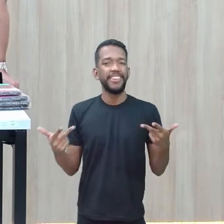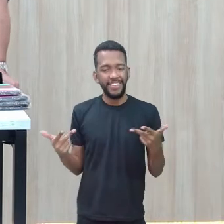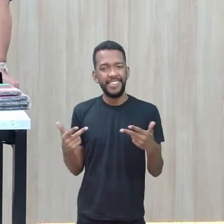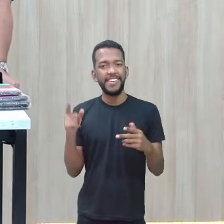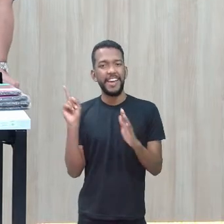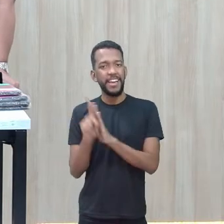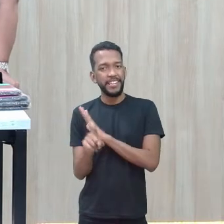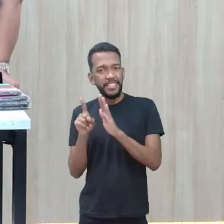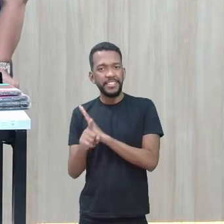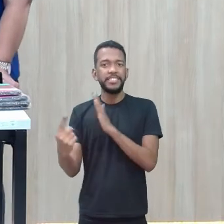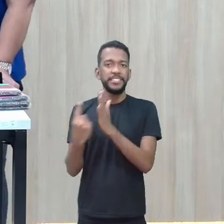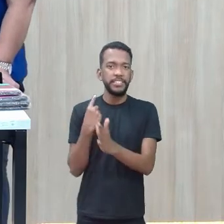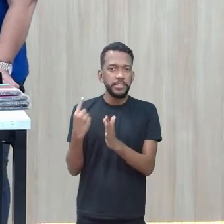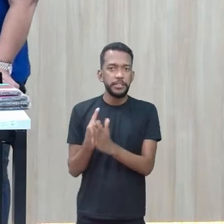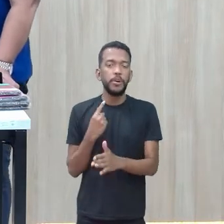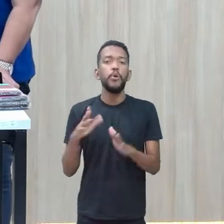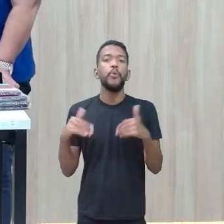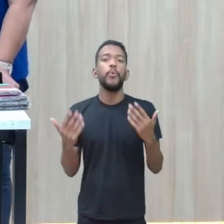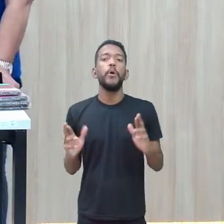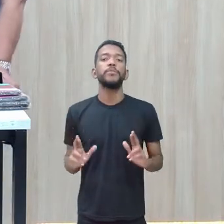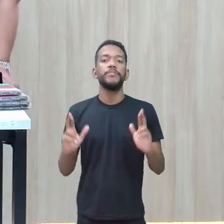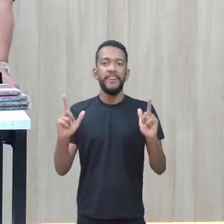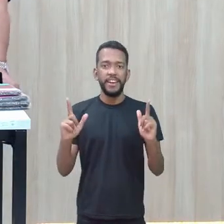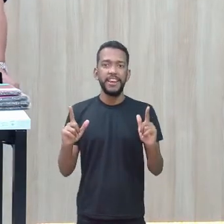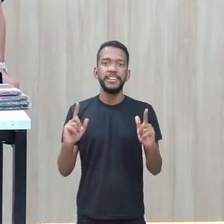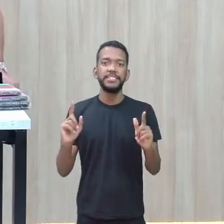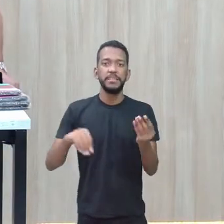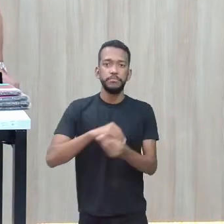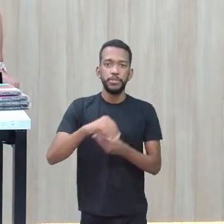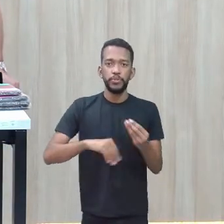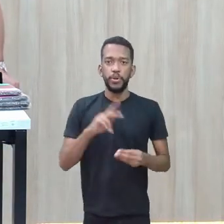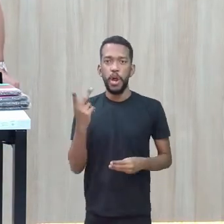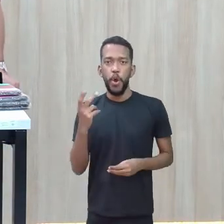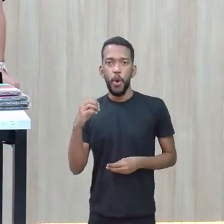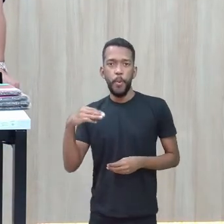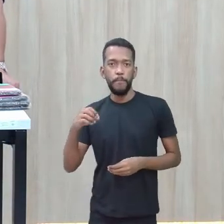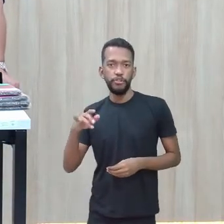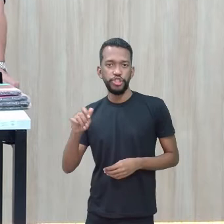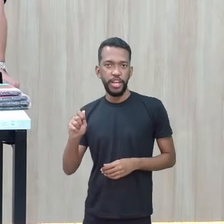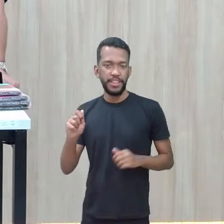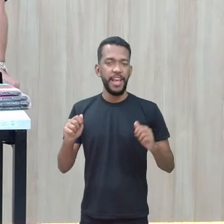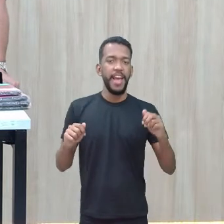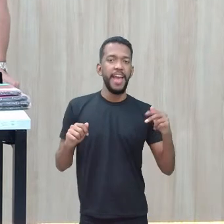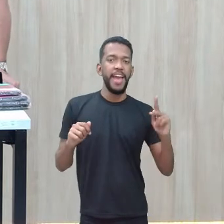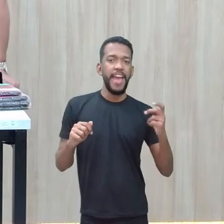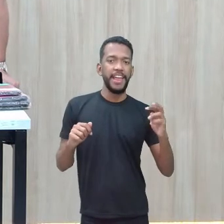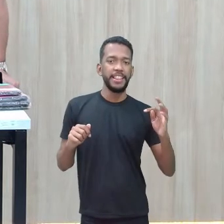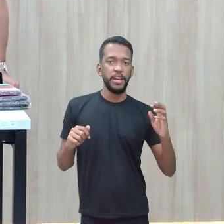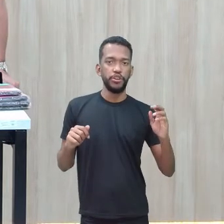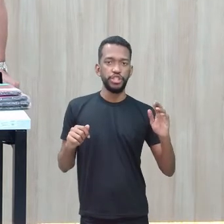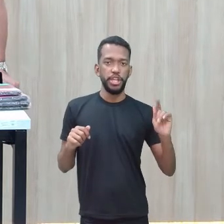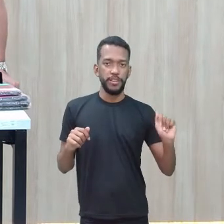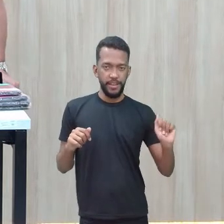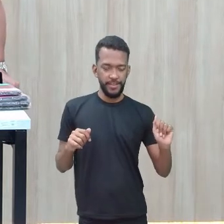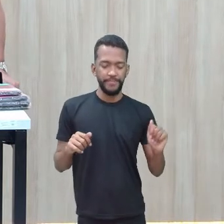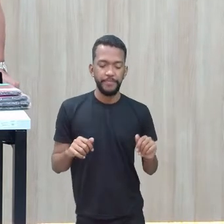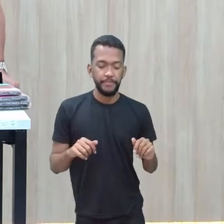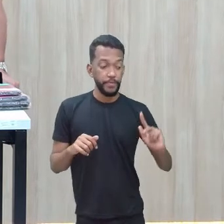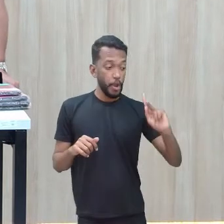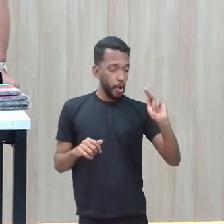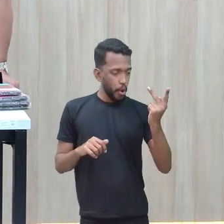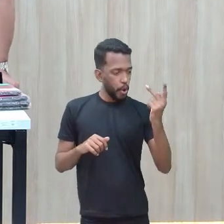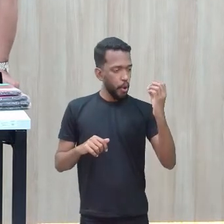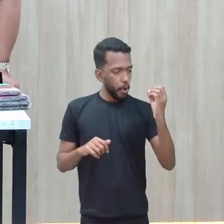entender aqui qual é a diferença de uma mistura homogênea para uma mistura heterogênea. A mistura